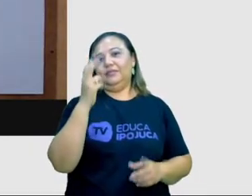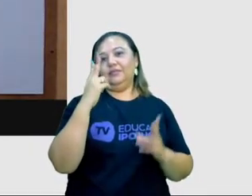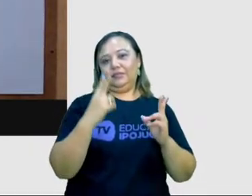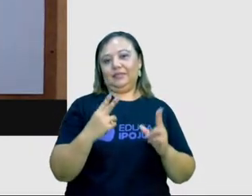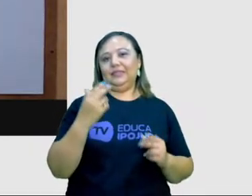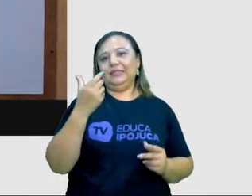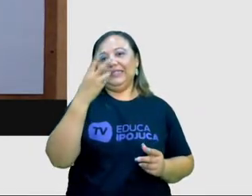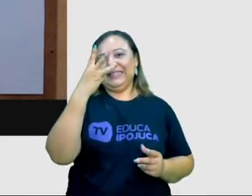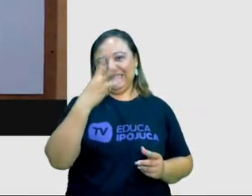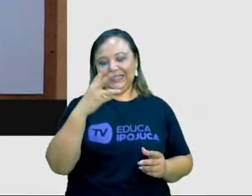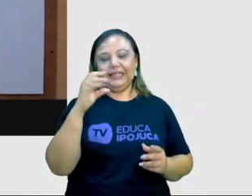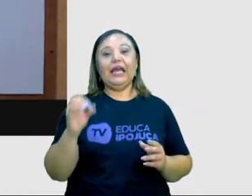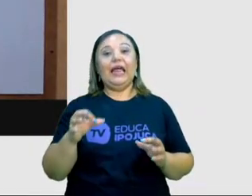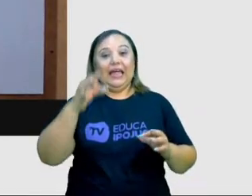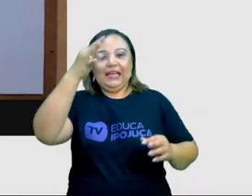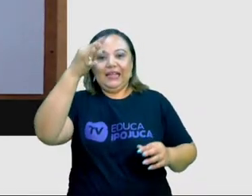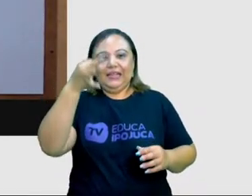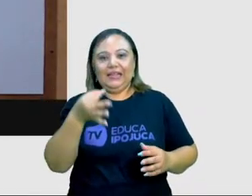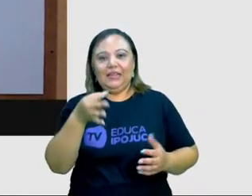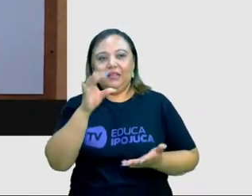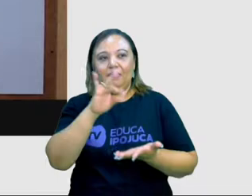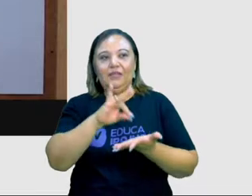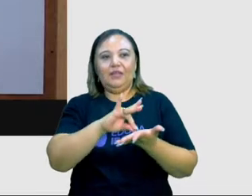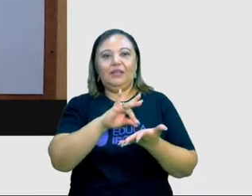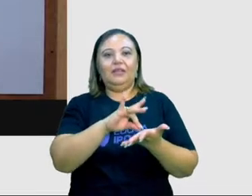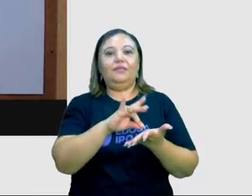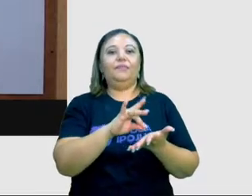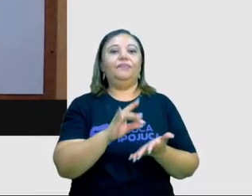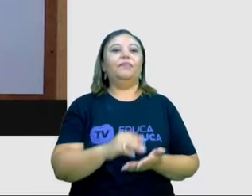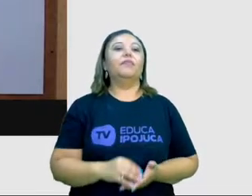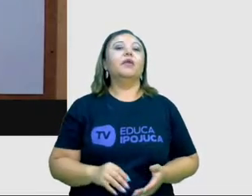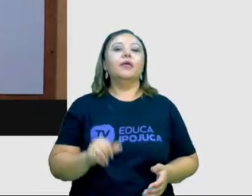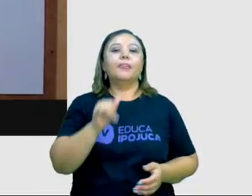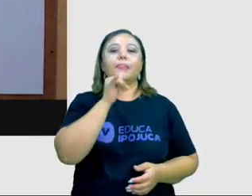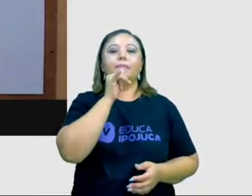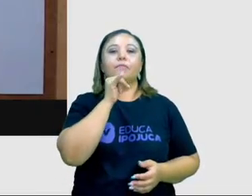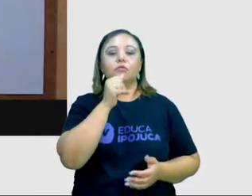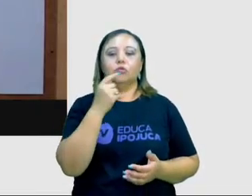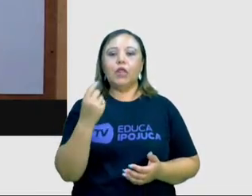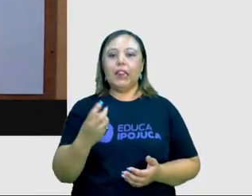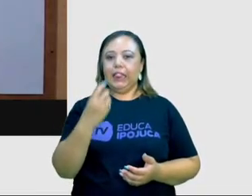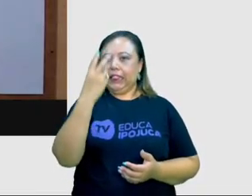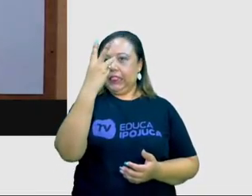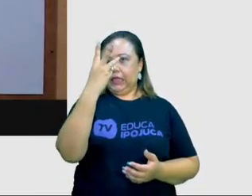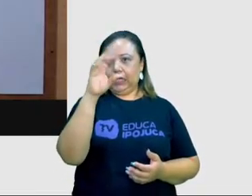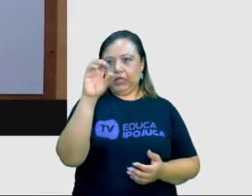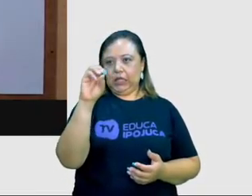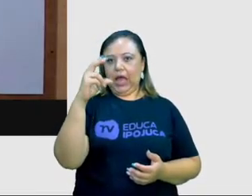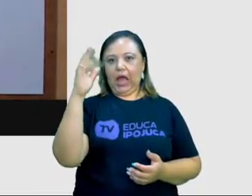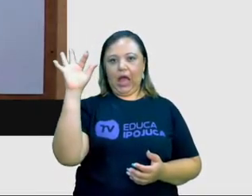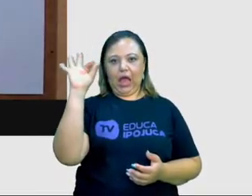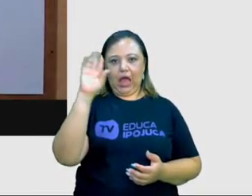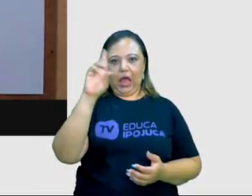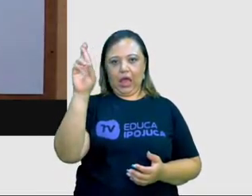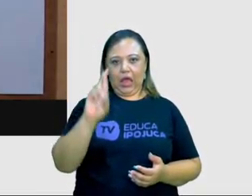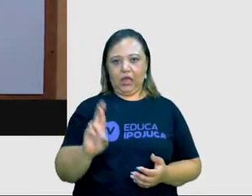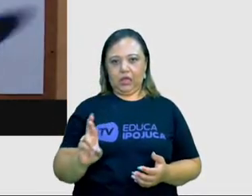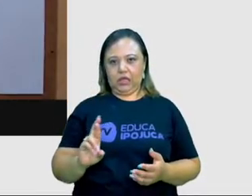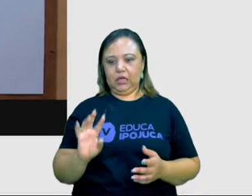exata. Por exemplo, se você quiser dividir R$ 30 igualmente entre 5 pessoas, cada pessoa